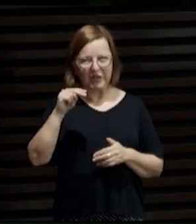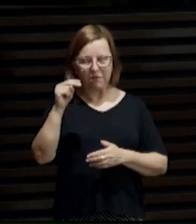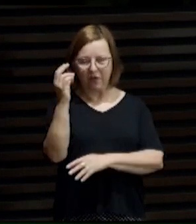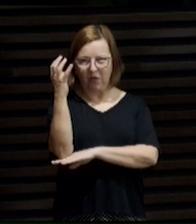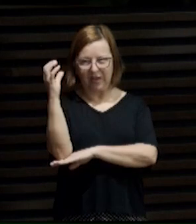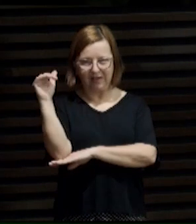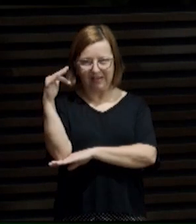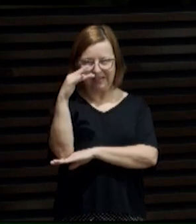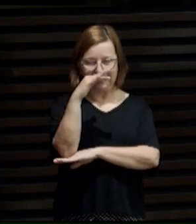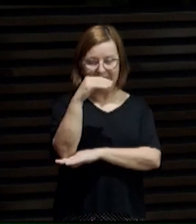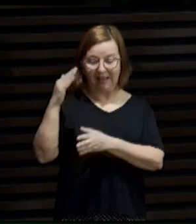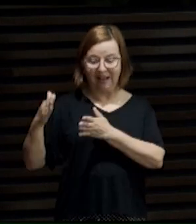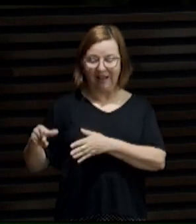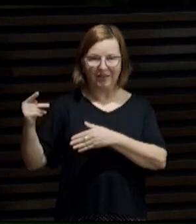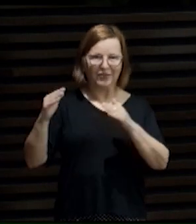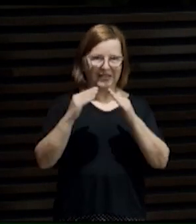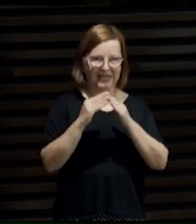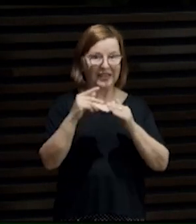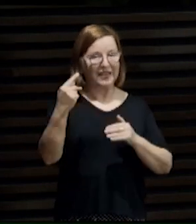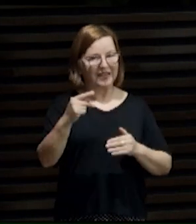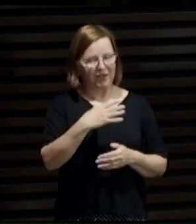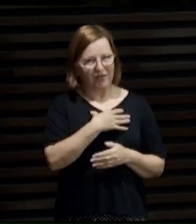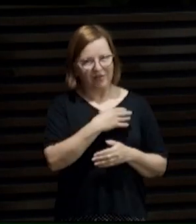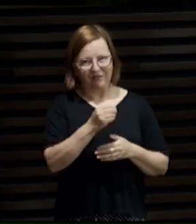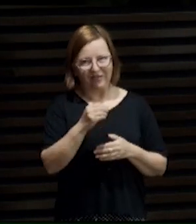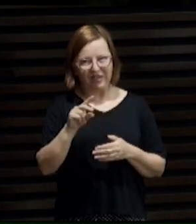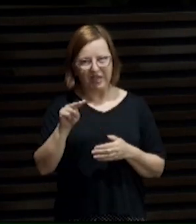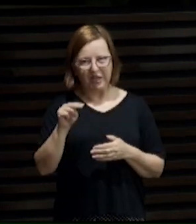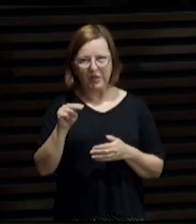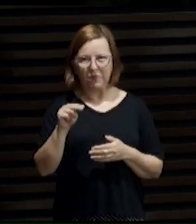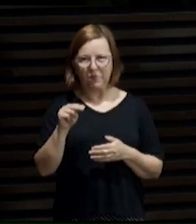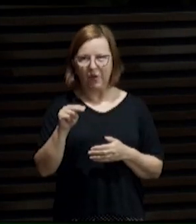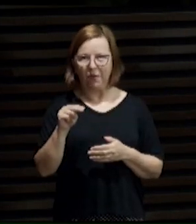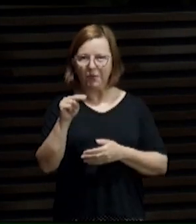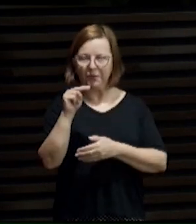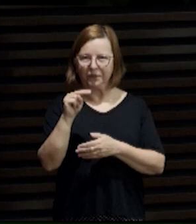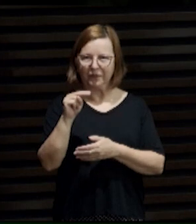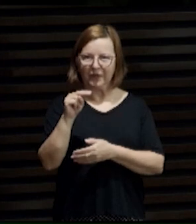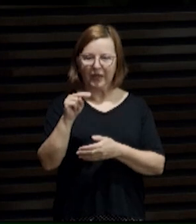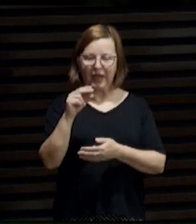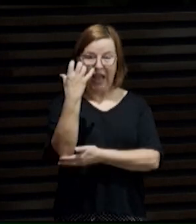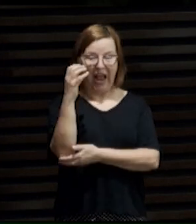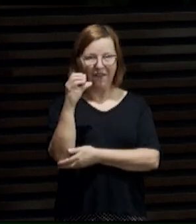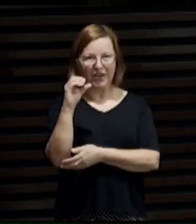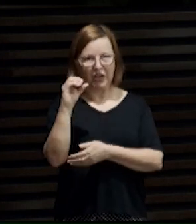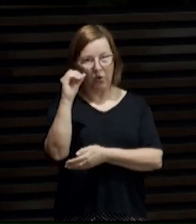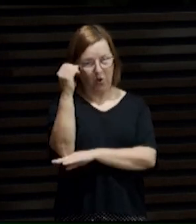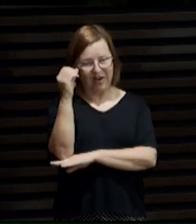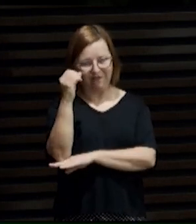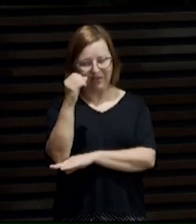tua casa, os teus filhos como plantas de oliveira ao redor da tua mesa. Eis que assim